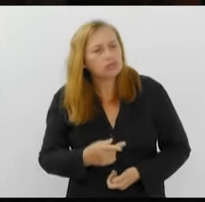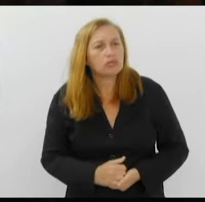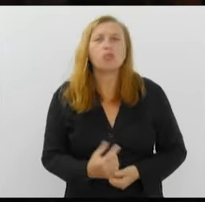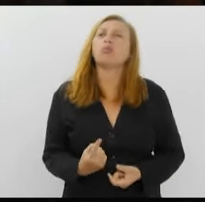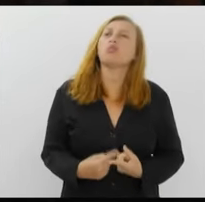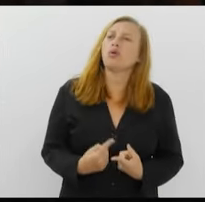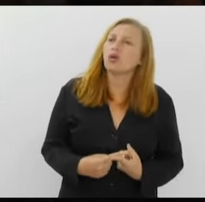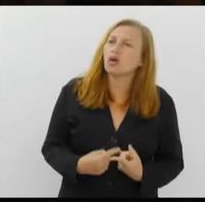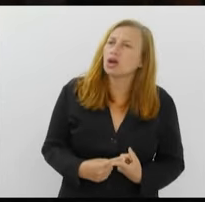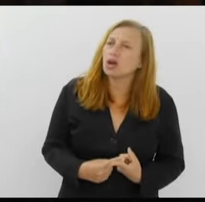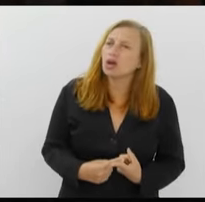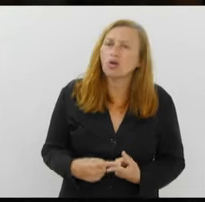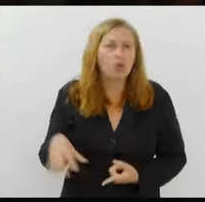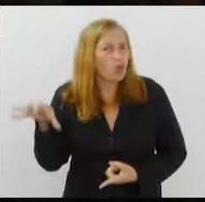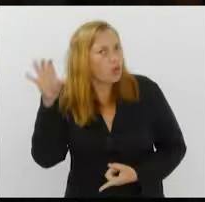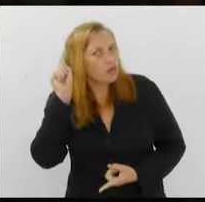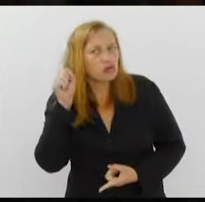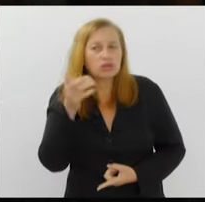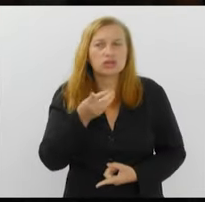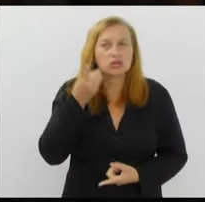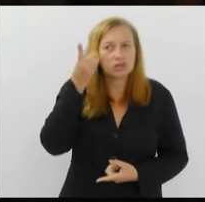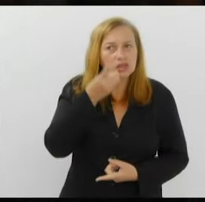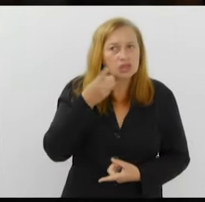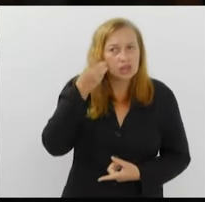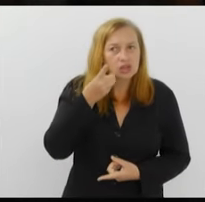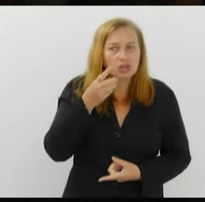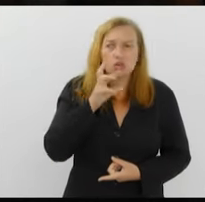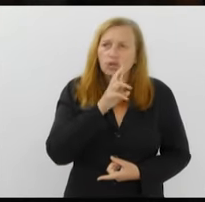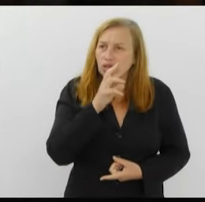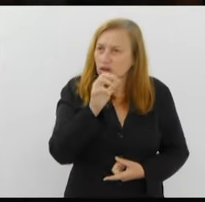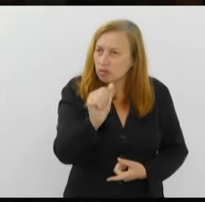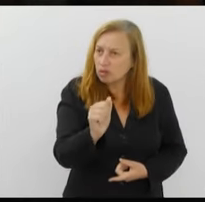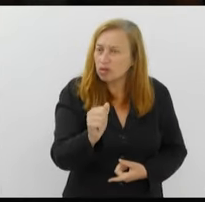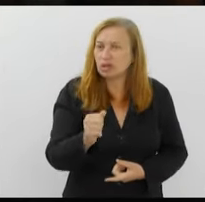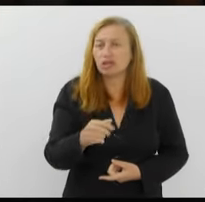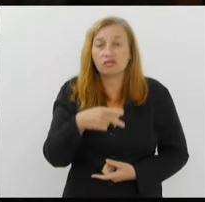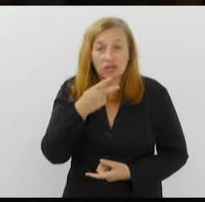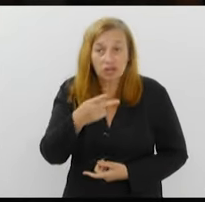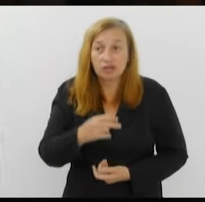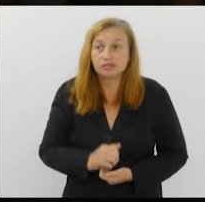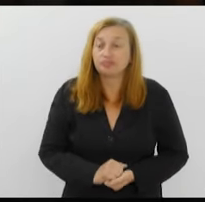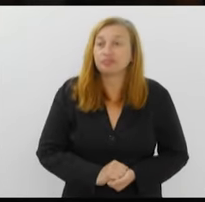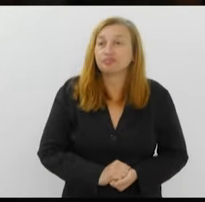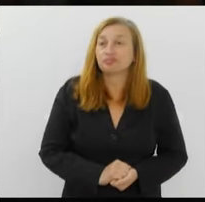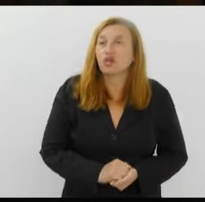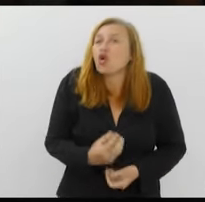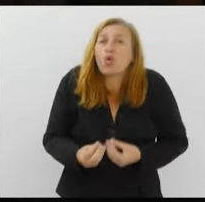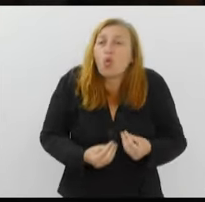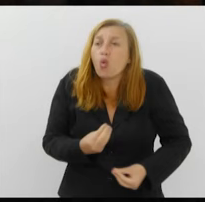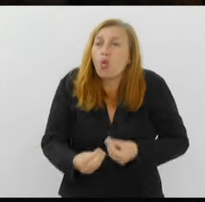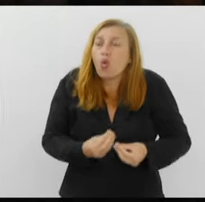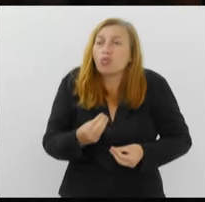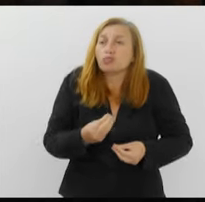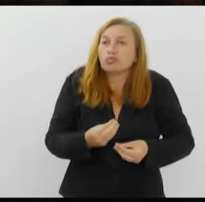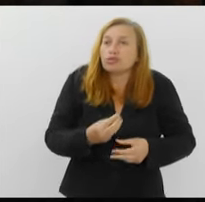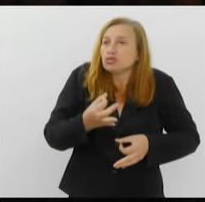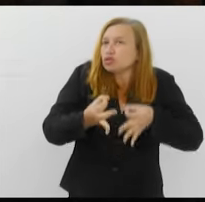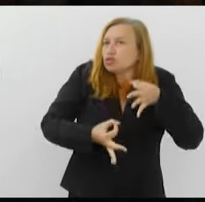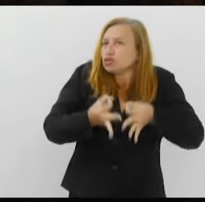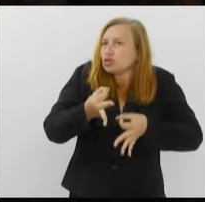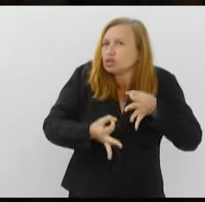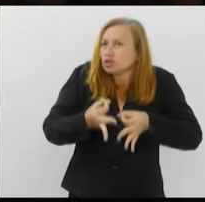porque ouvi o nosso deputado Rodrigo Amorim até citar como é que o judiciário